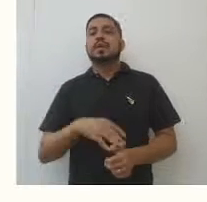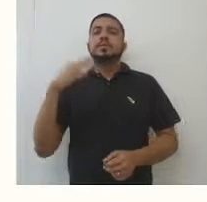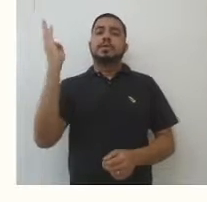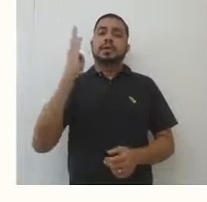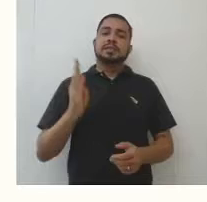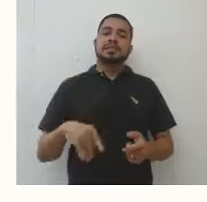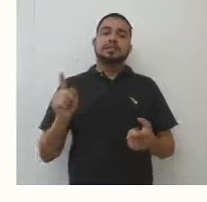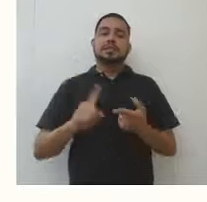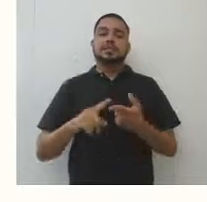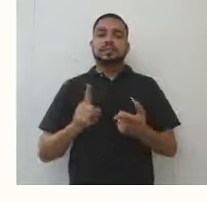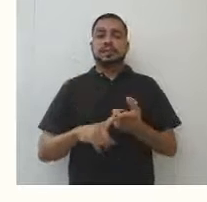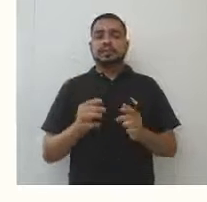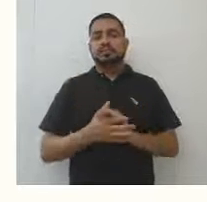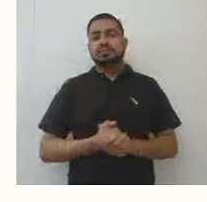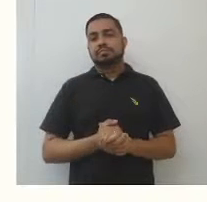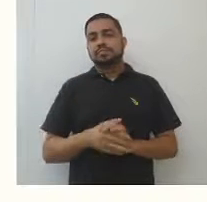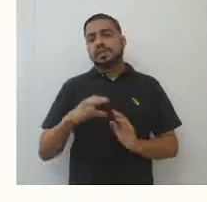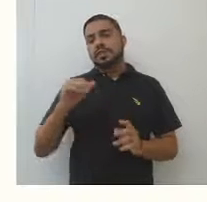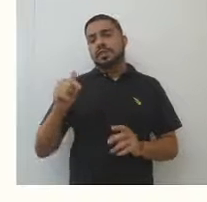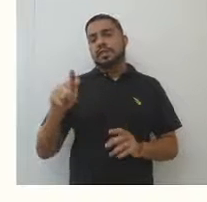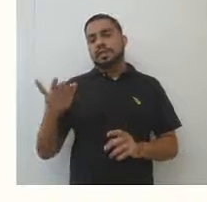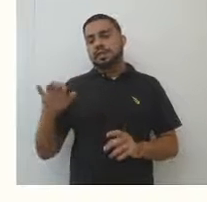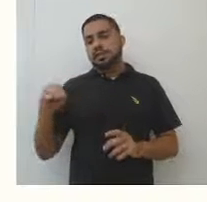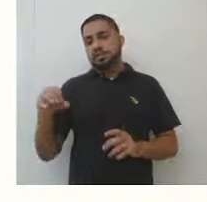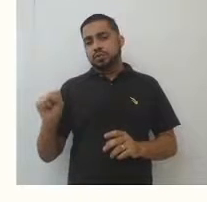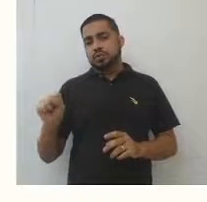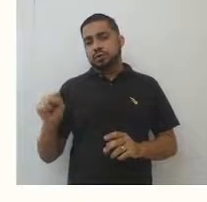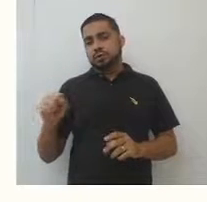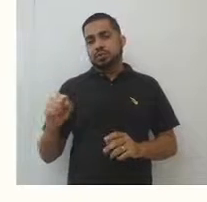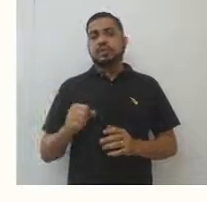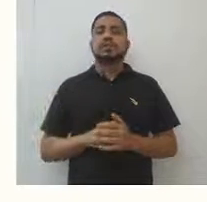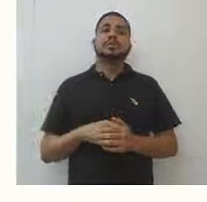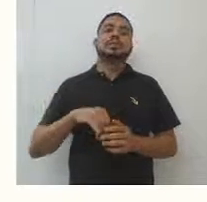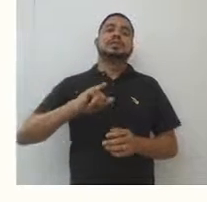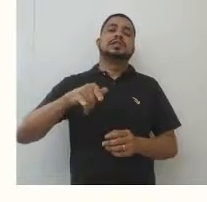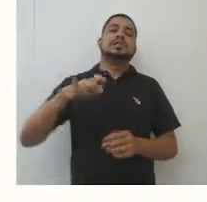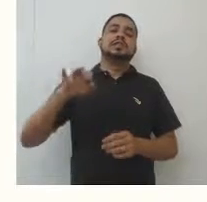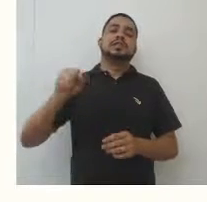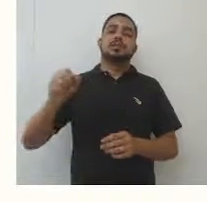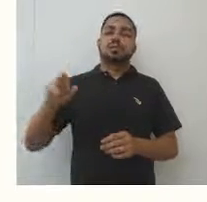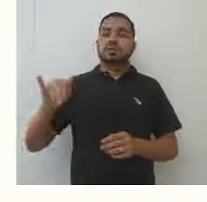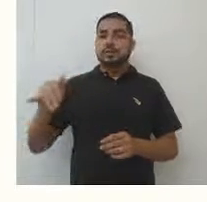brasileiros também, né? Carlinhos de Jesus e...